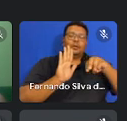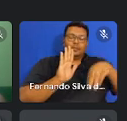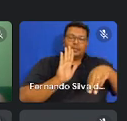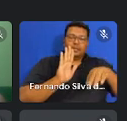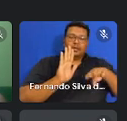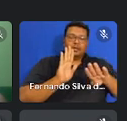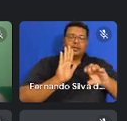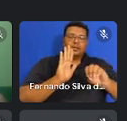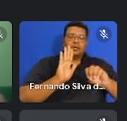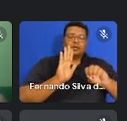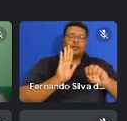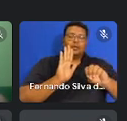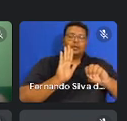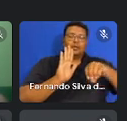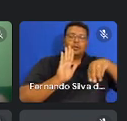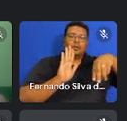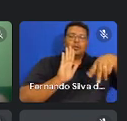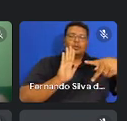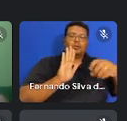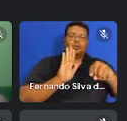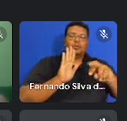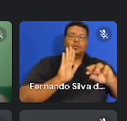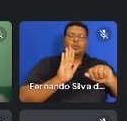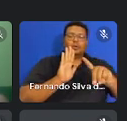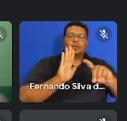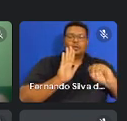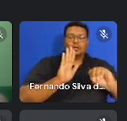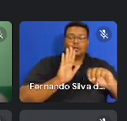temos polígonos que eles devem